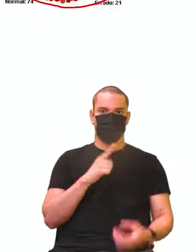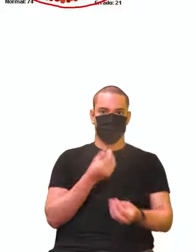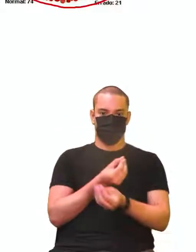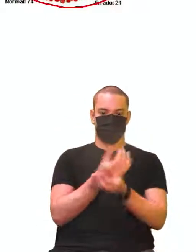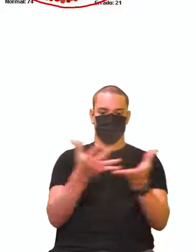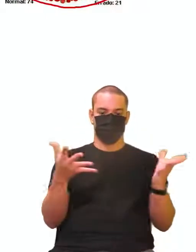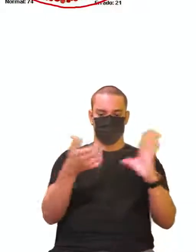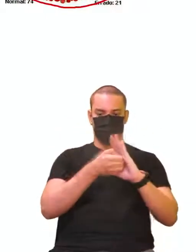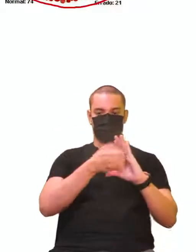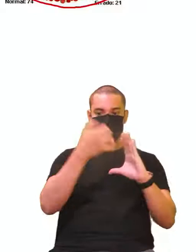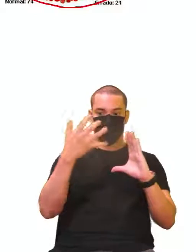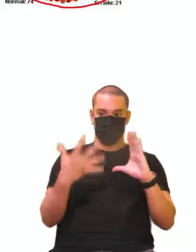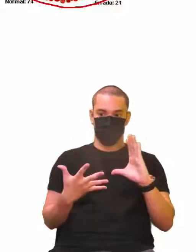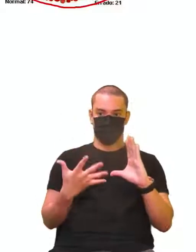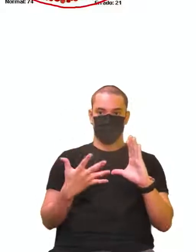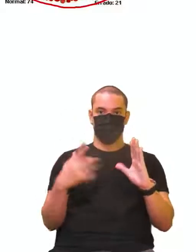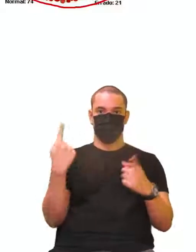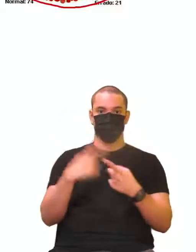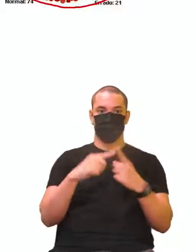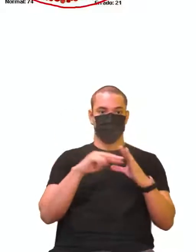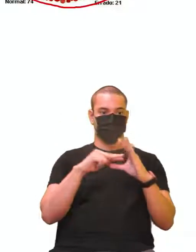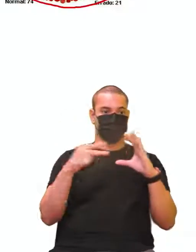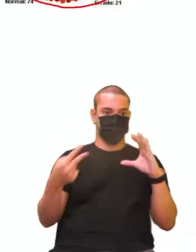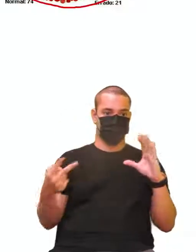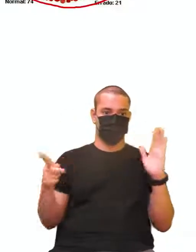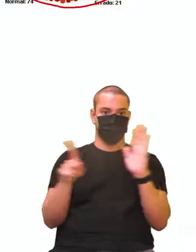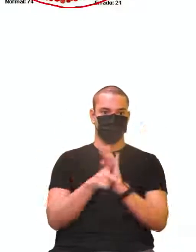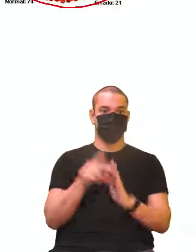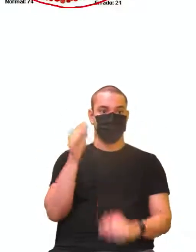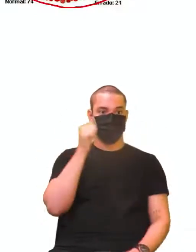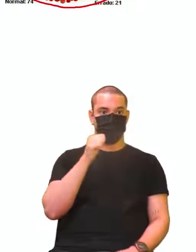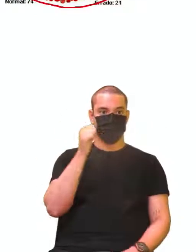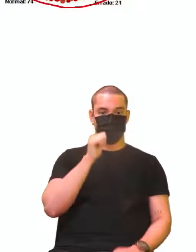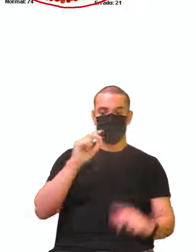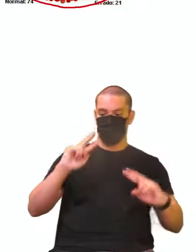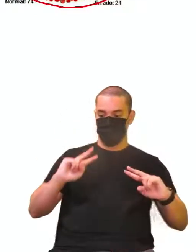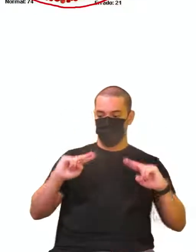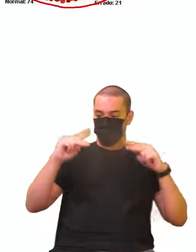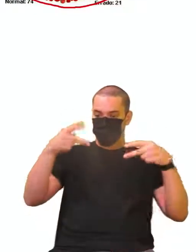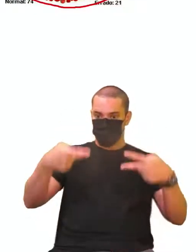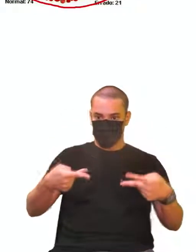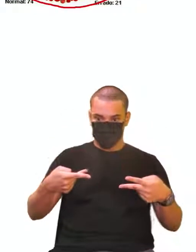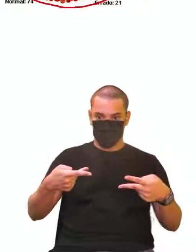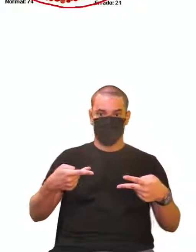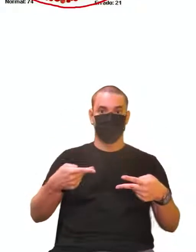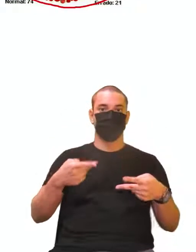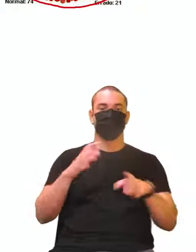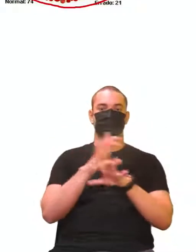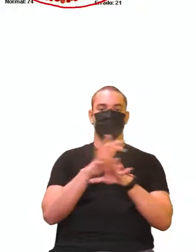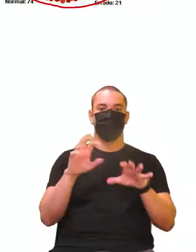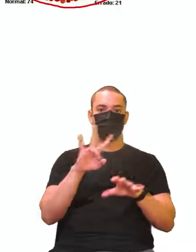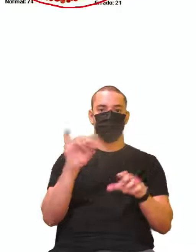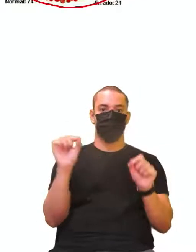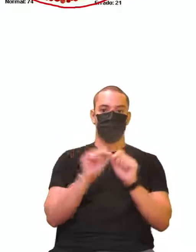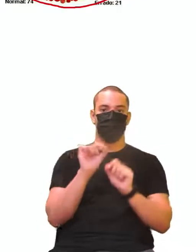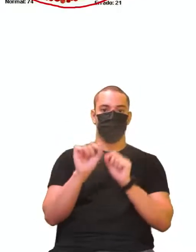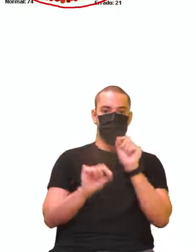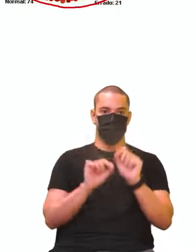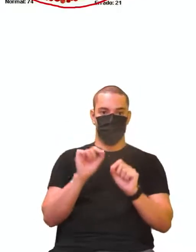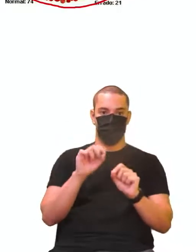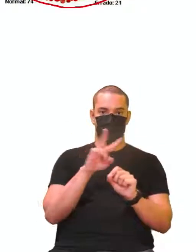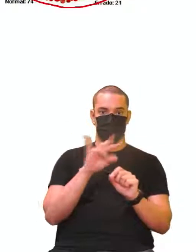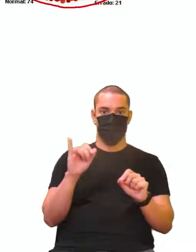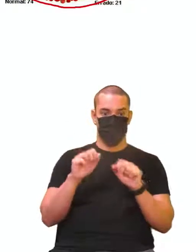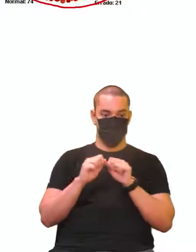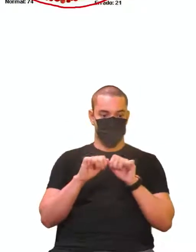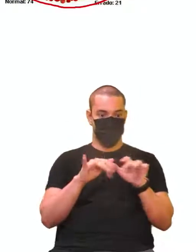característica, esse alelo Dzinho para as mulheres, e elas só vão passar essa informação